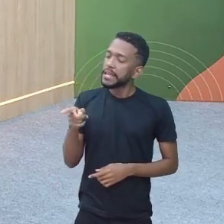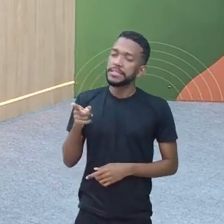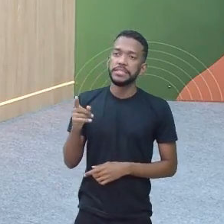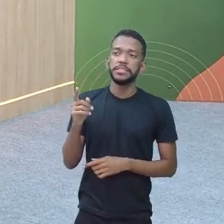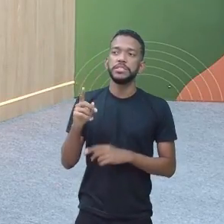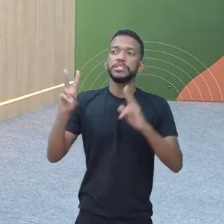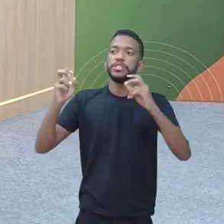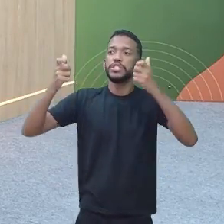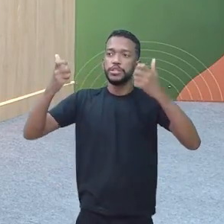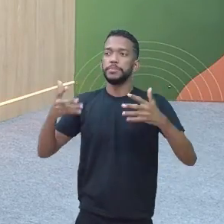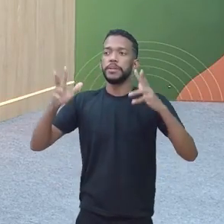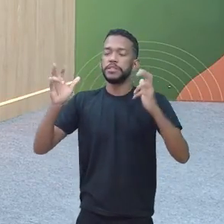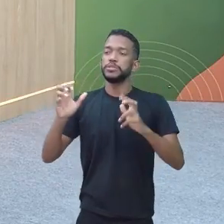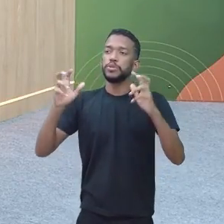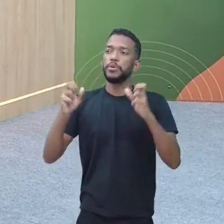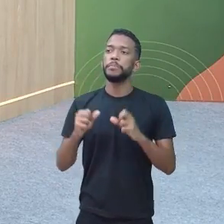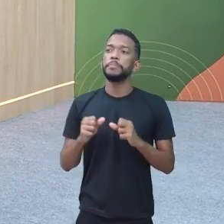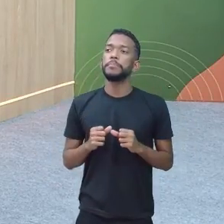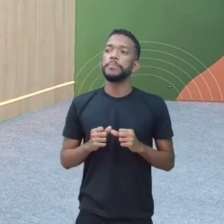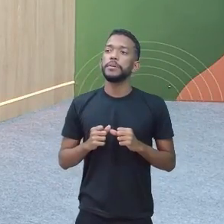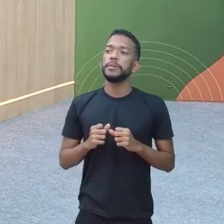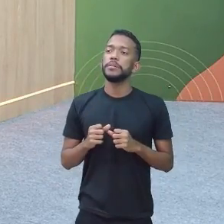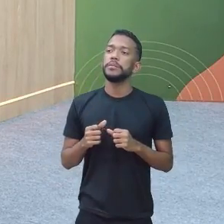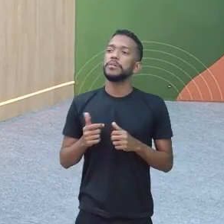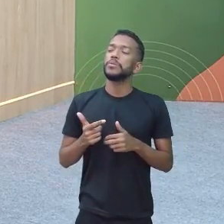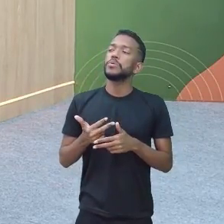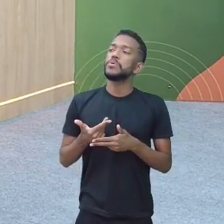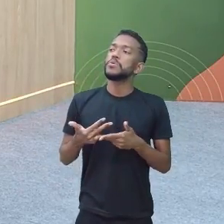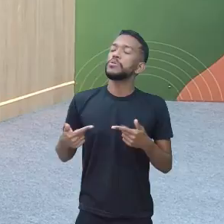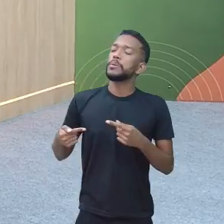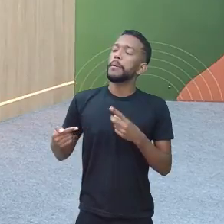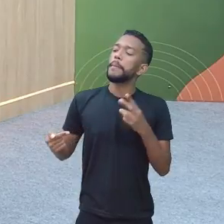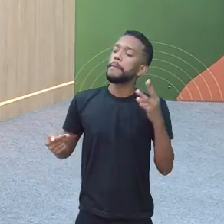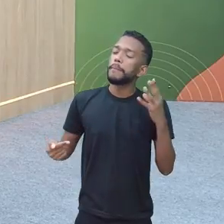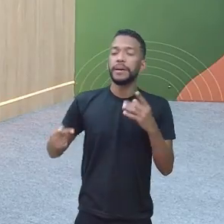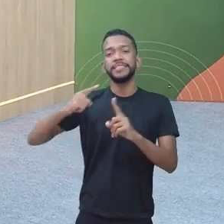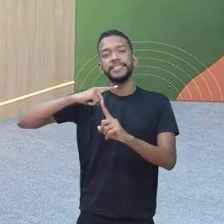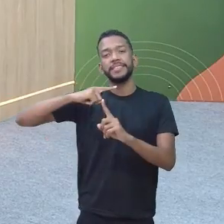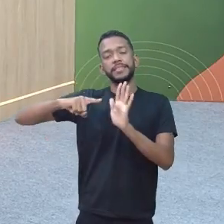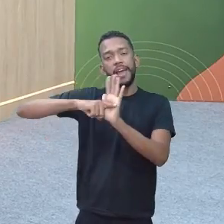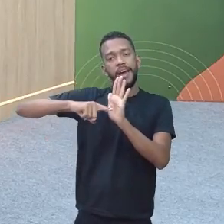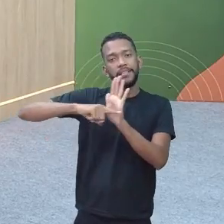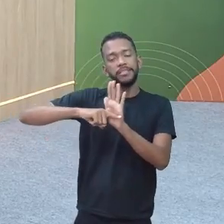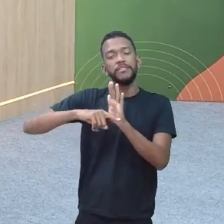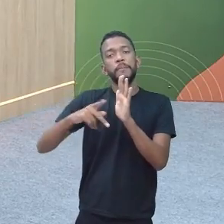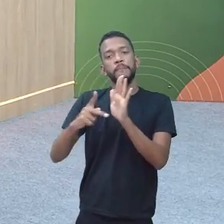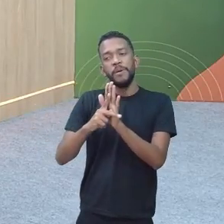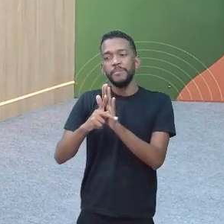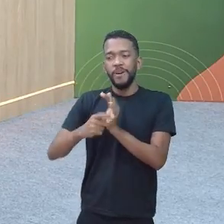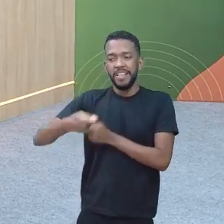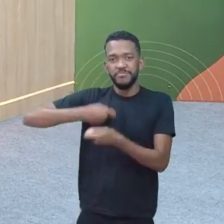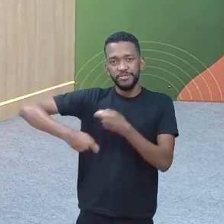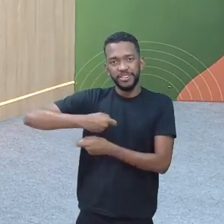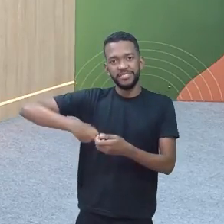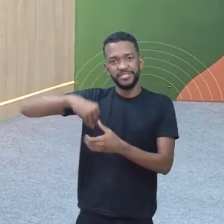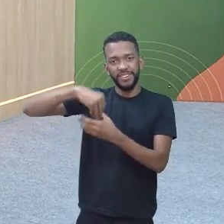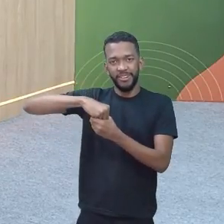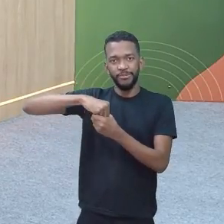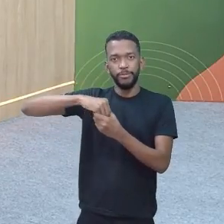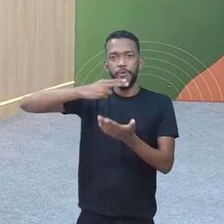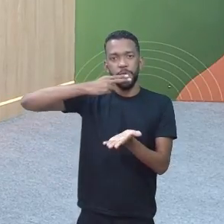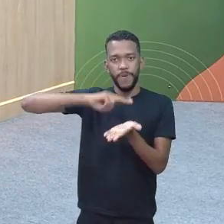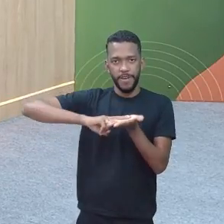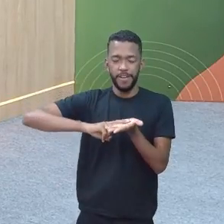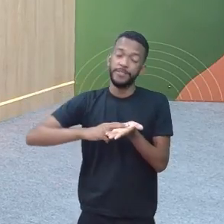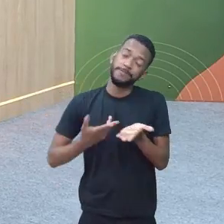sobre coisas mais, né, sobre pontos negativos da administração dos Correios. Então, é sempre bom a